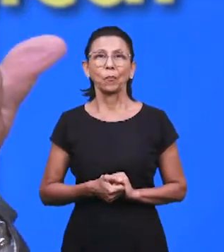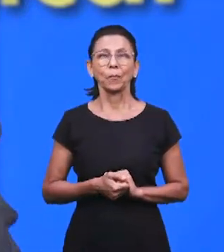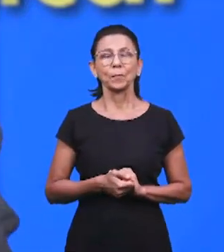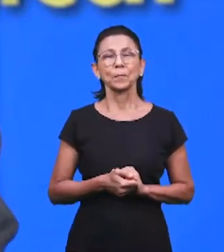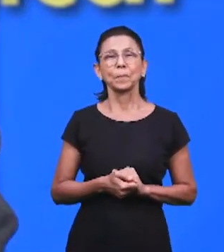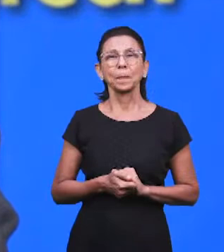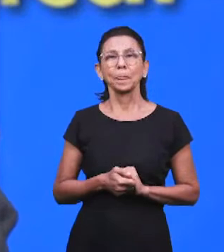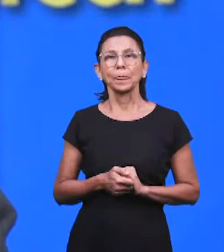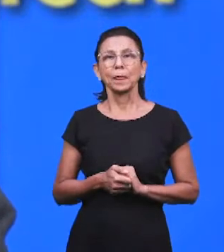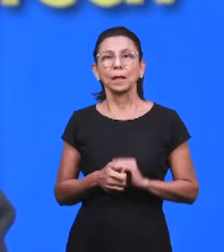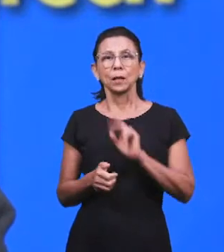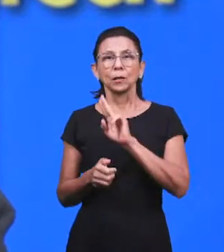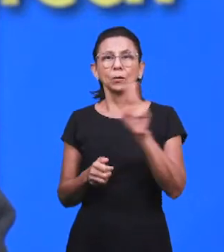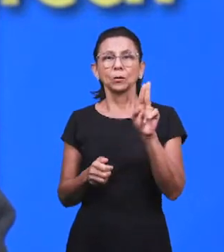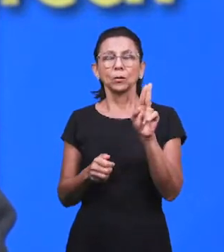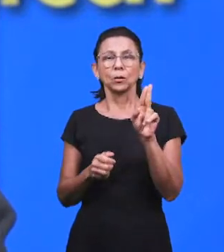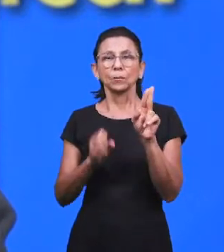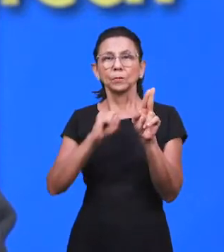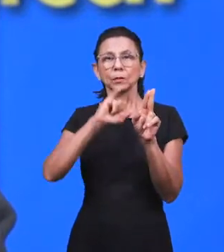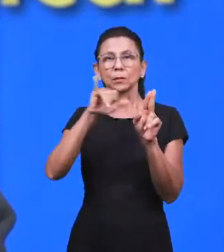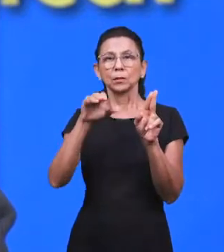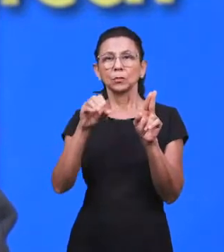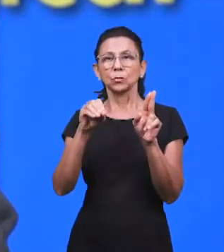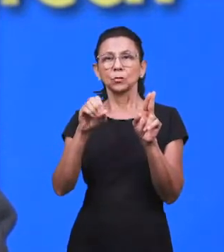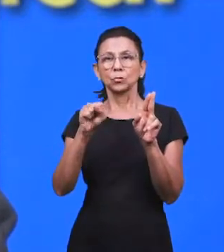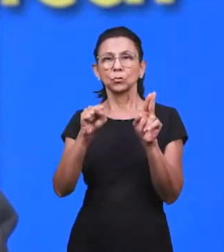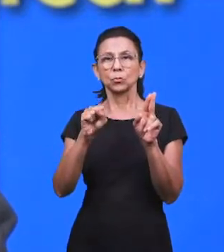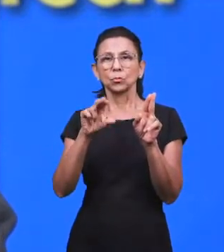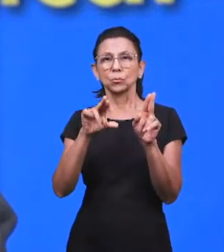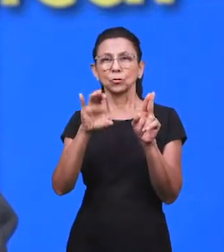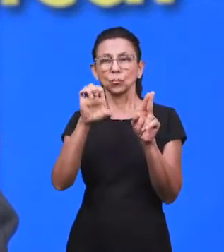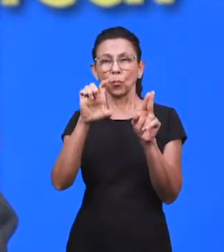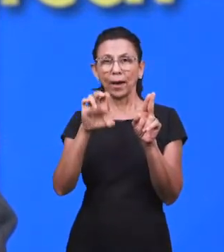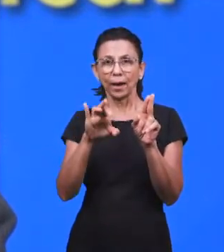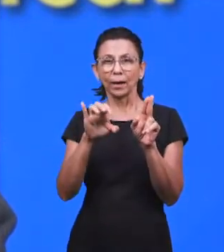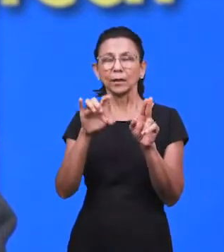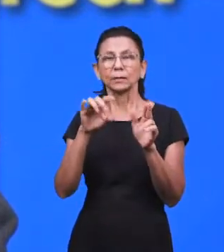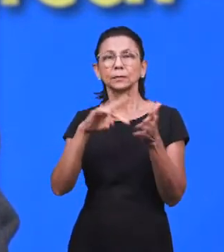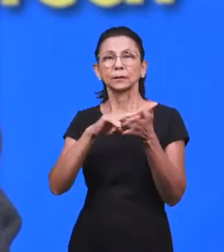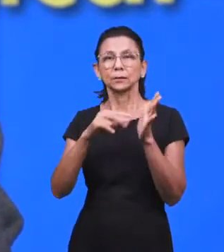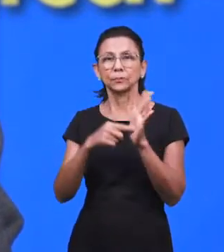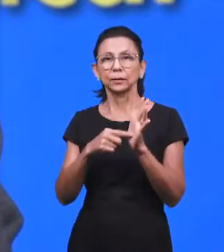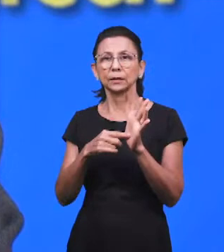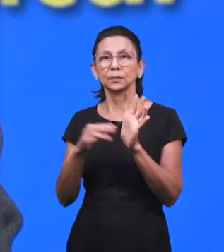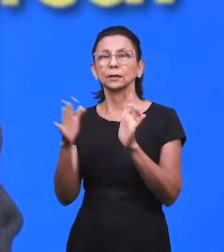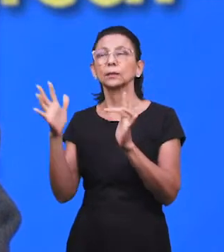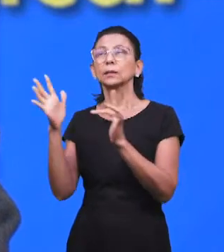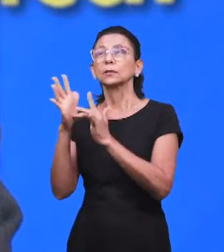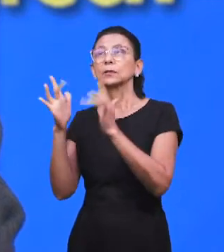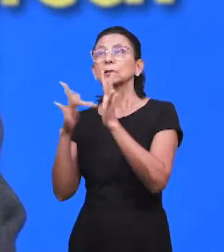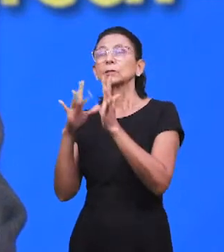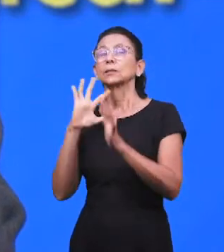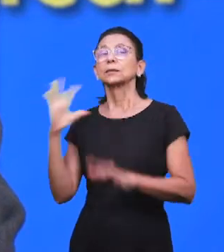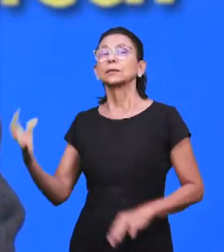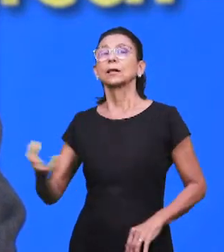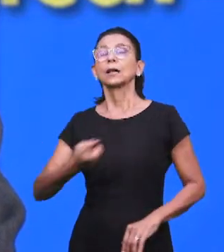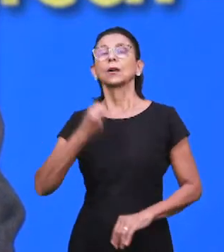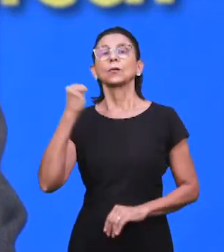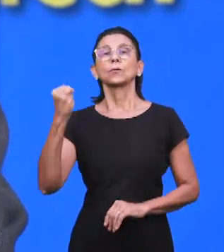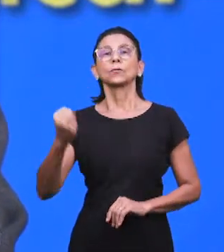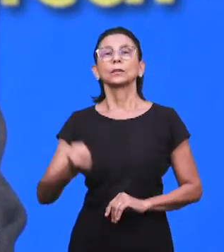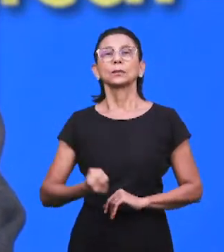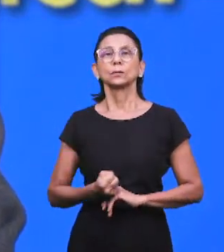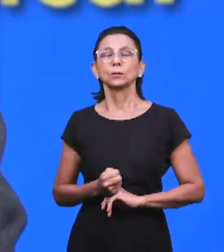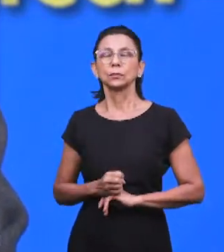Senhor salva, mas quem nos conquistou foi o Senhor Jesus, o Salvador. E por isso nós fomos incorporados,